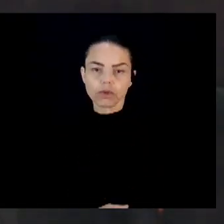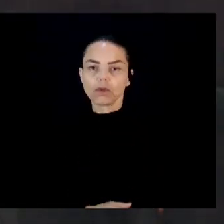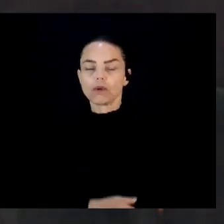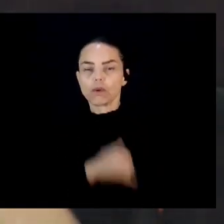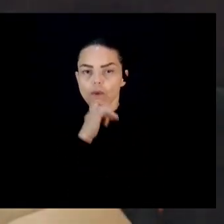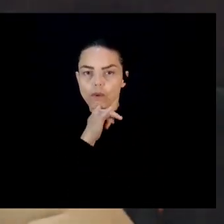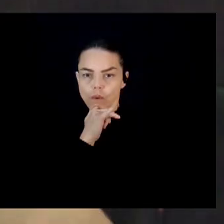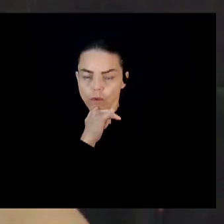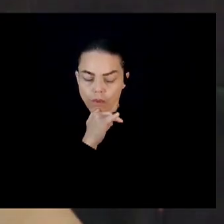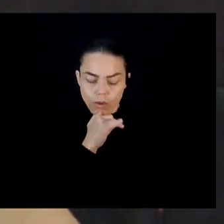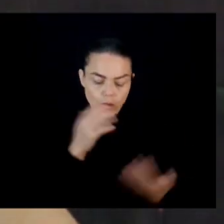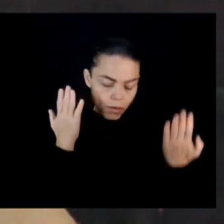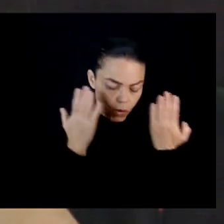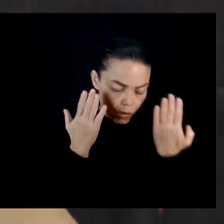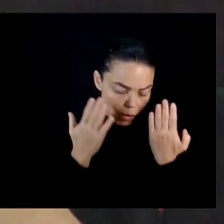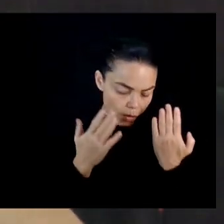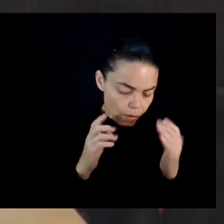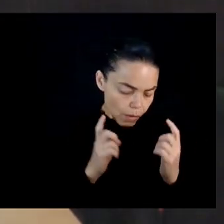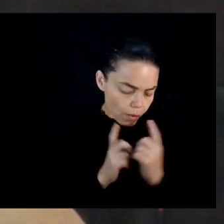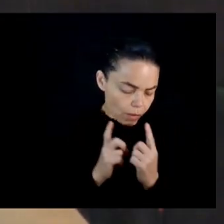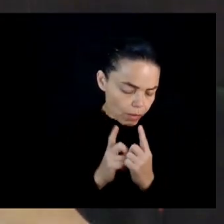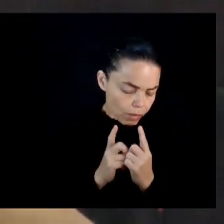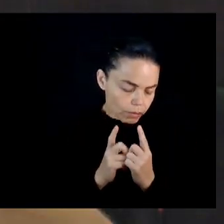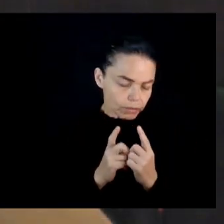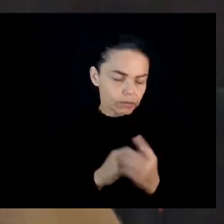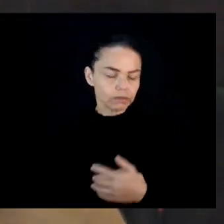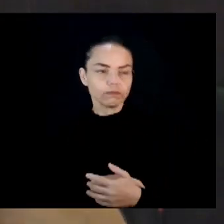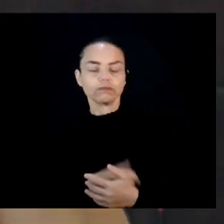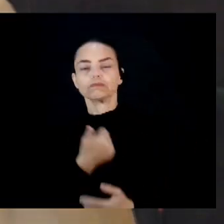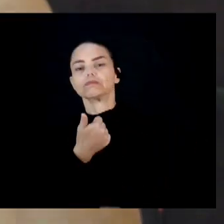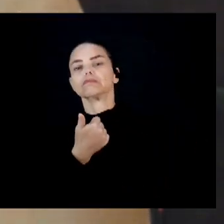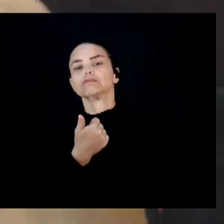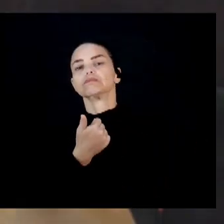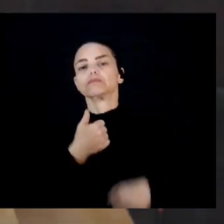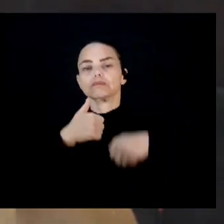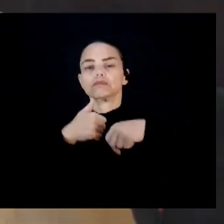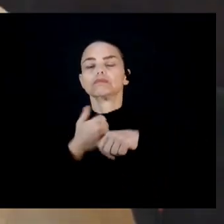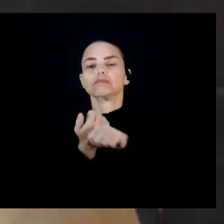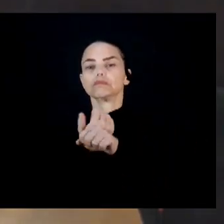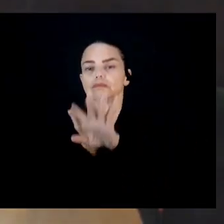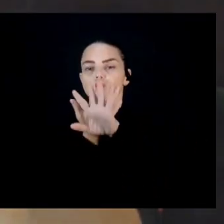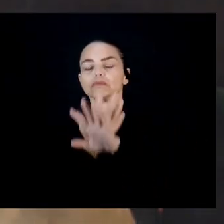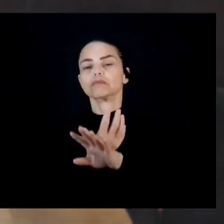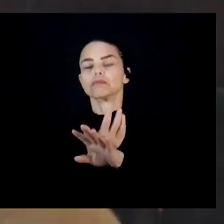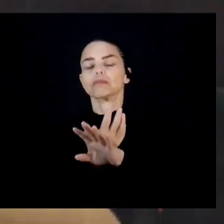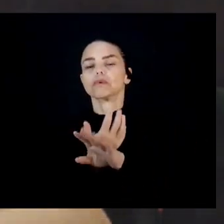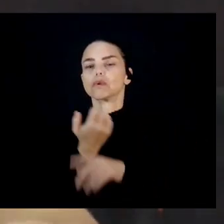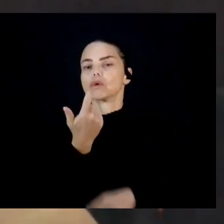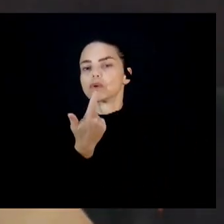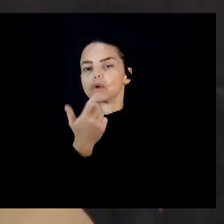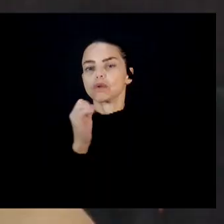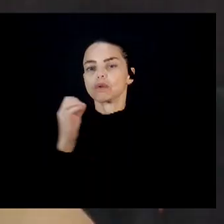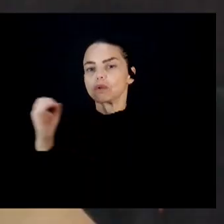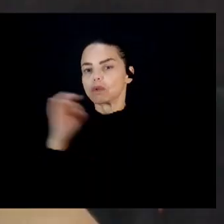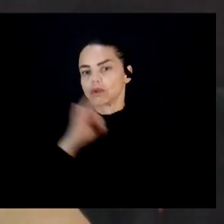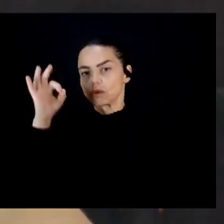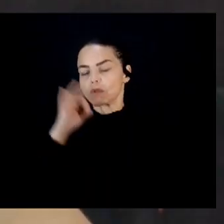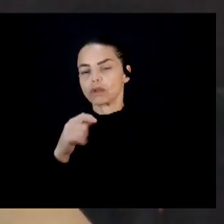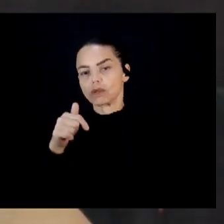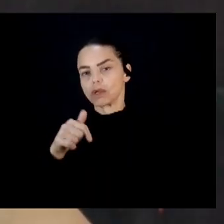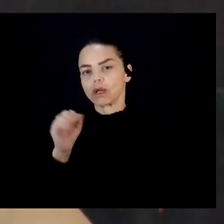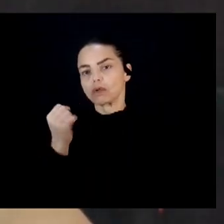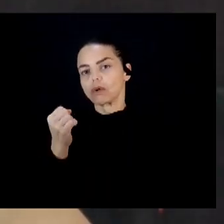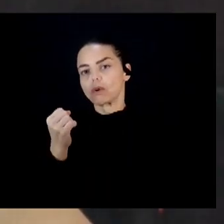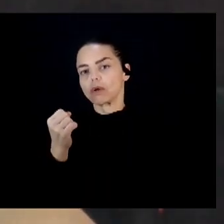psicóloga, eu atendo 100% online. Então, às vezes eu faço 7, 8 atendimentos ali no dia, então eu fico muito sentada durante